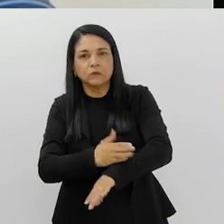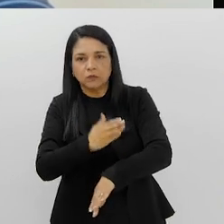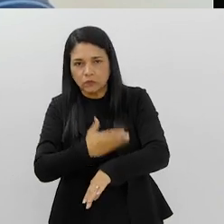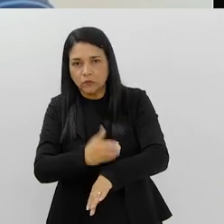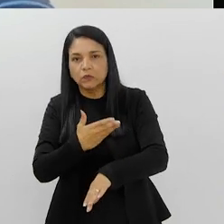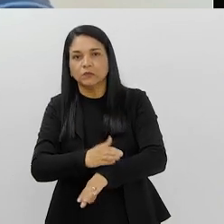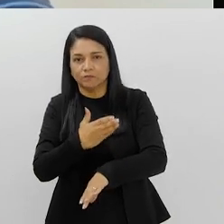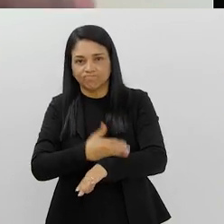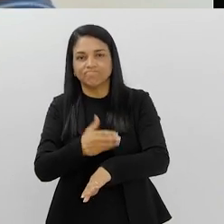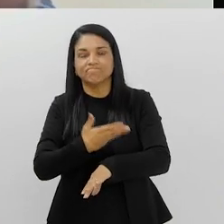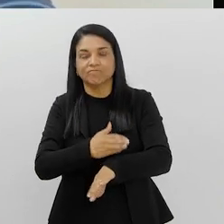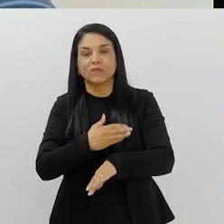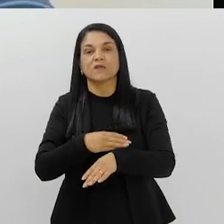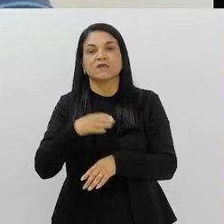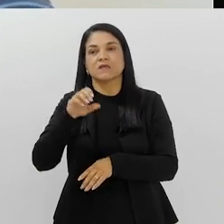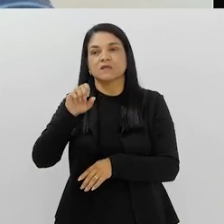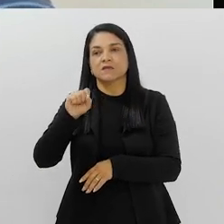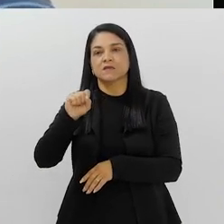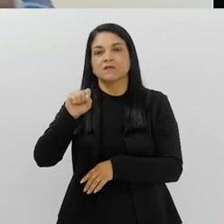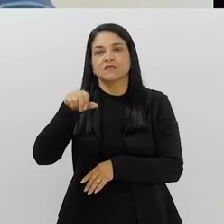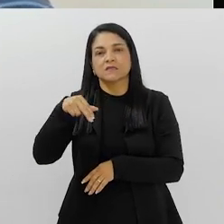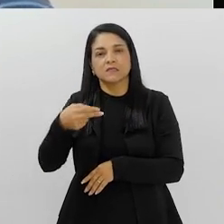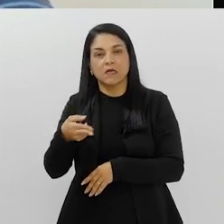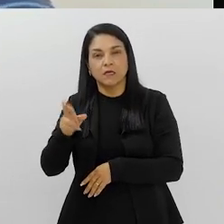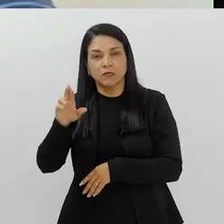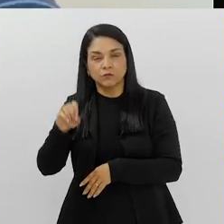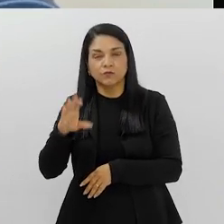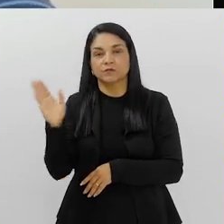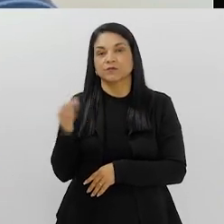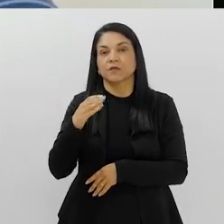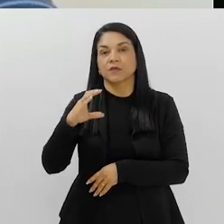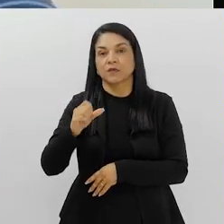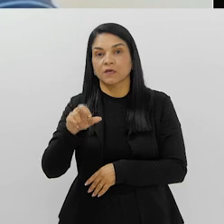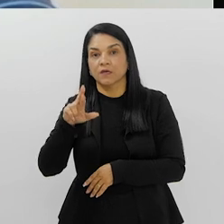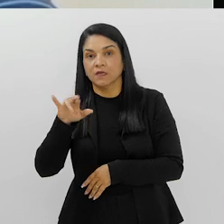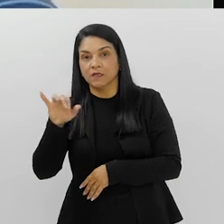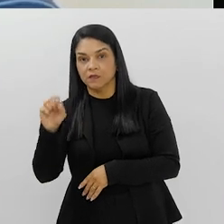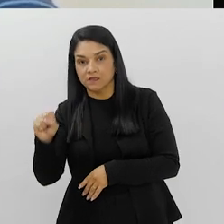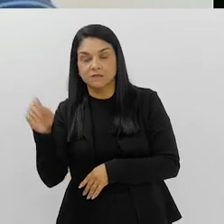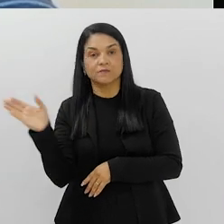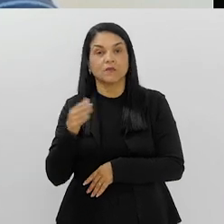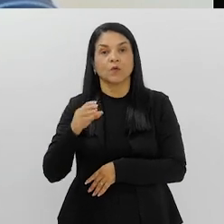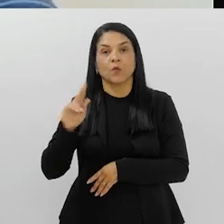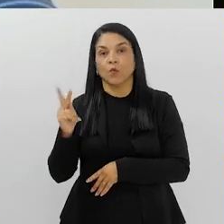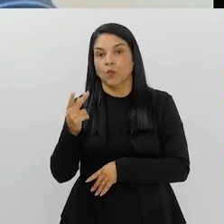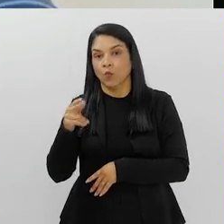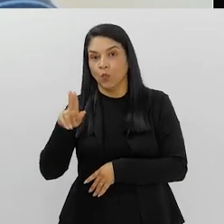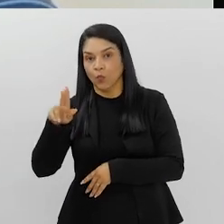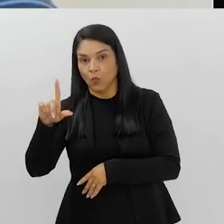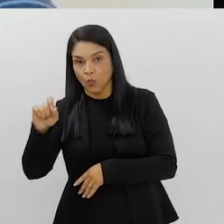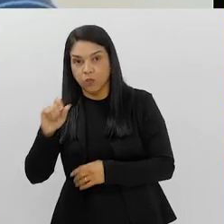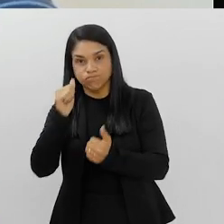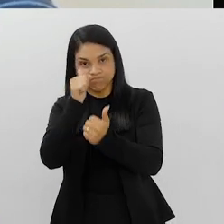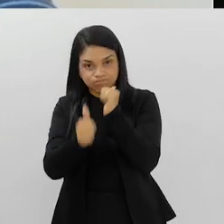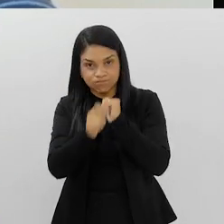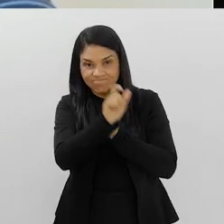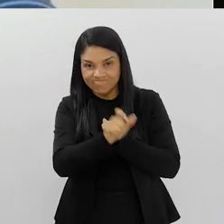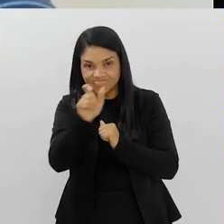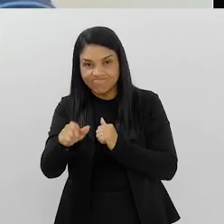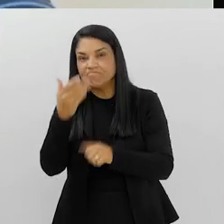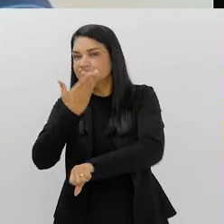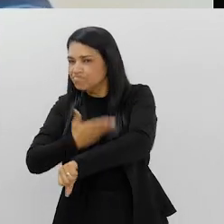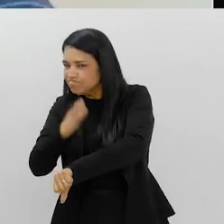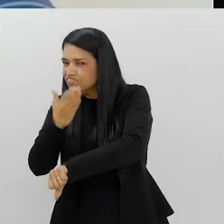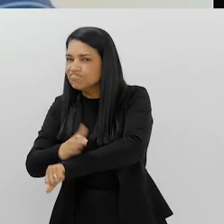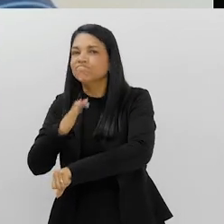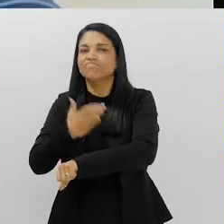bom. O Sandro, o Clisma, né? Hugo Borges, como eu falei. Poxa, o Hugo Borges, o aproveitamento dele é sacanagem.